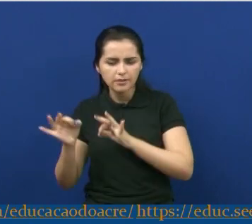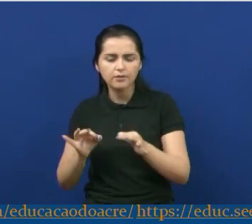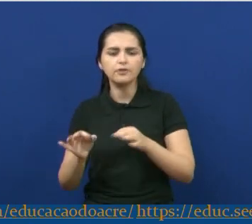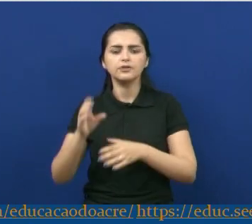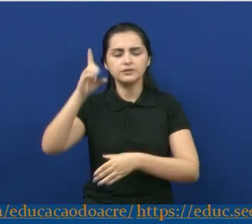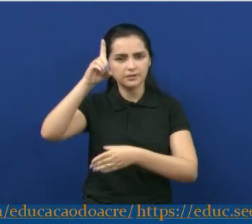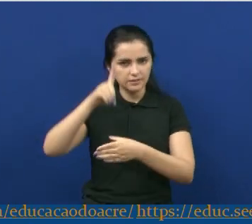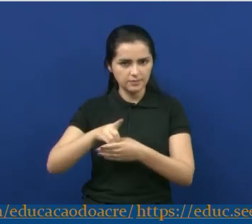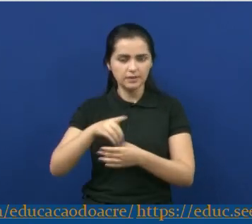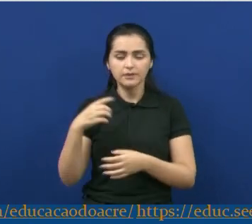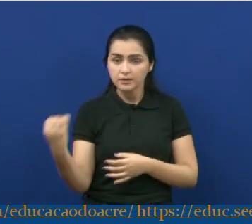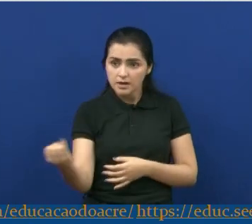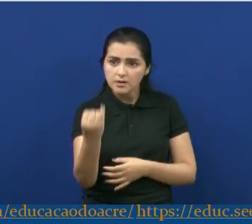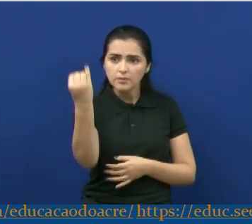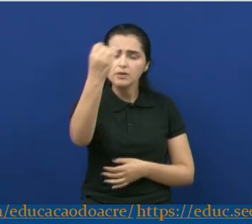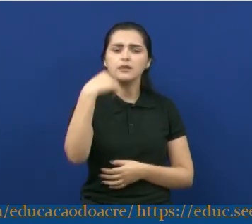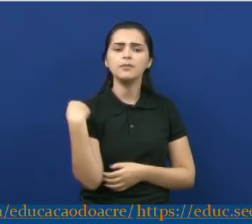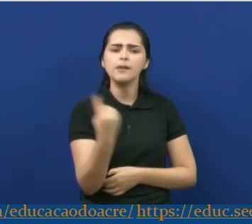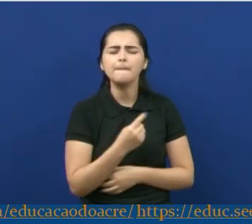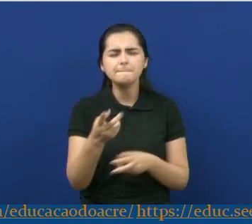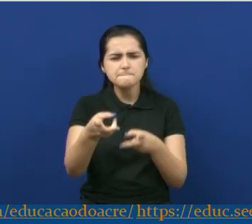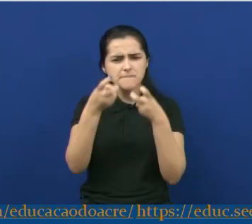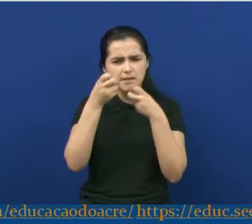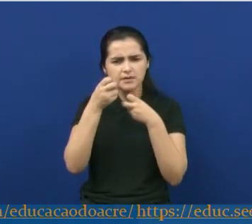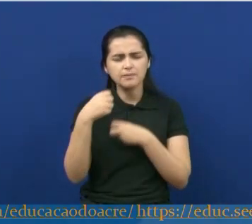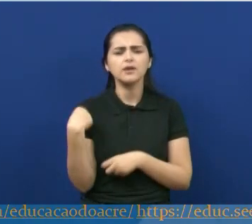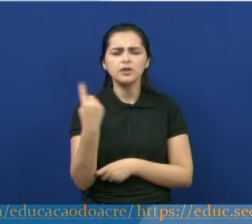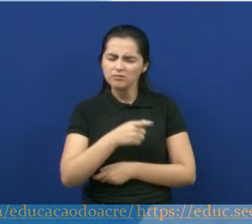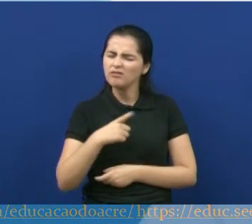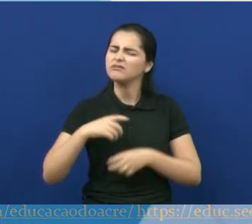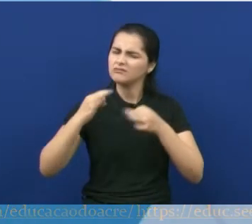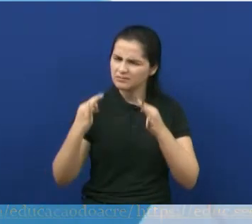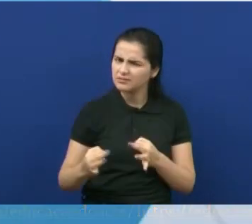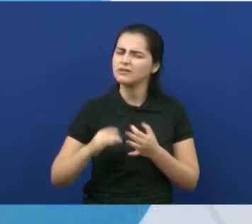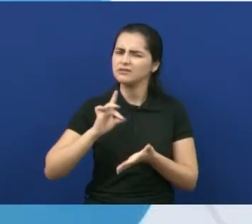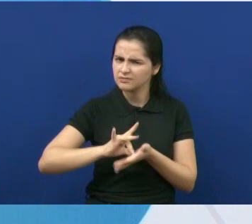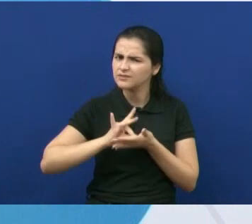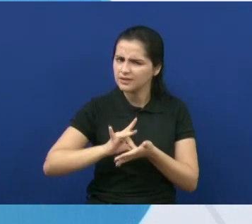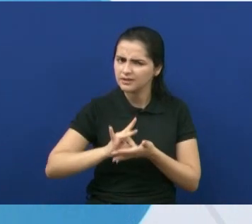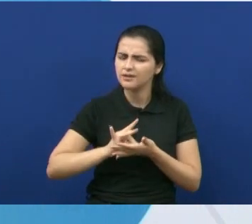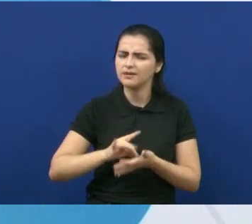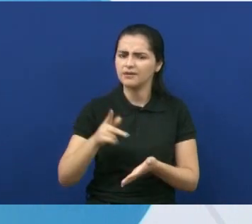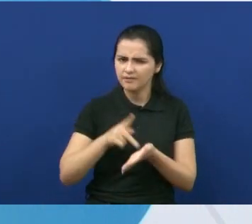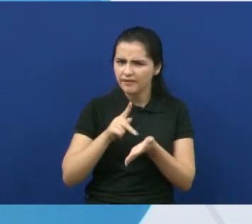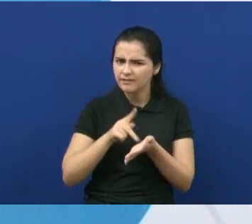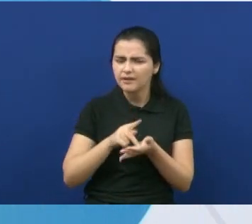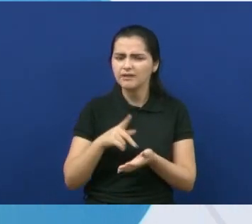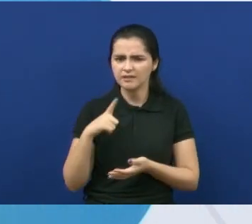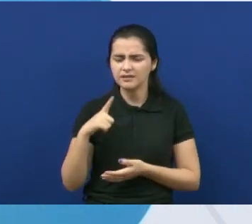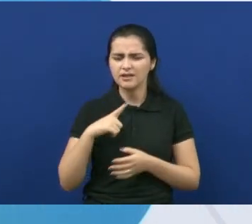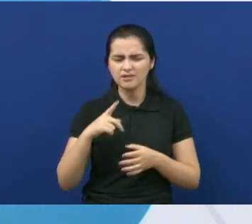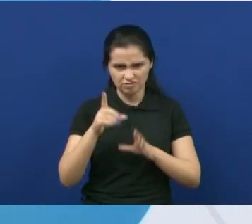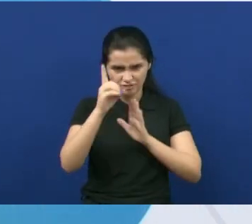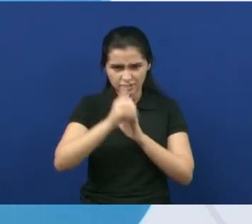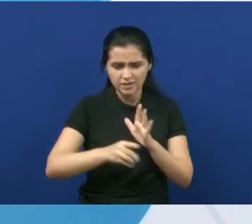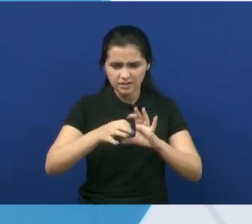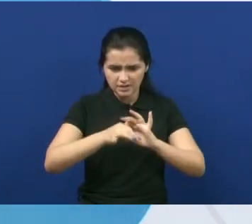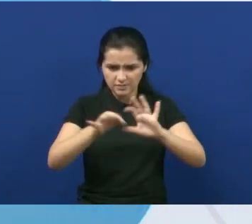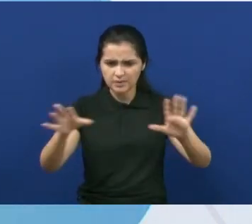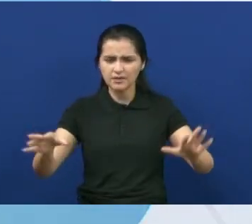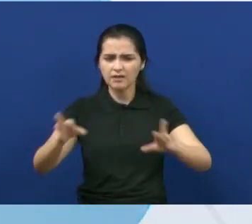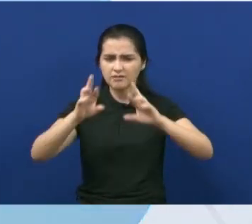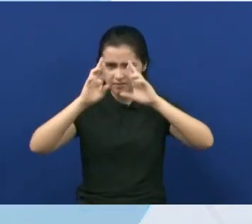democrática. Então, isso é importante para a gente perceber, será que a gente está tendo esses direitos? Será que estamos tendo o direito à liberdade